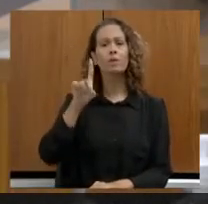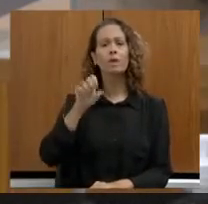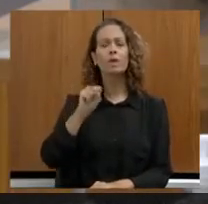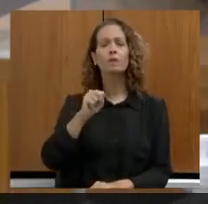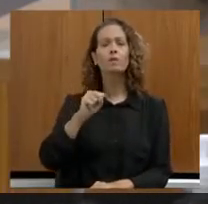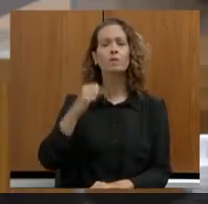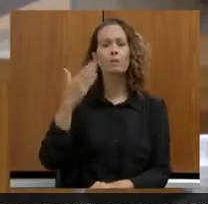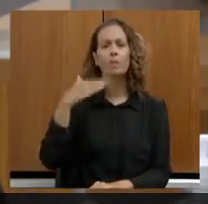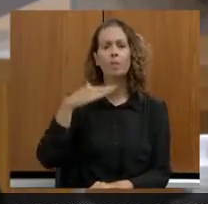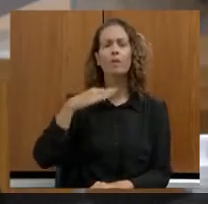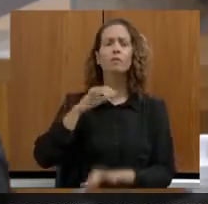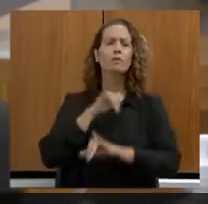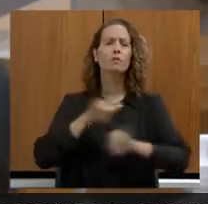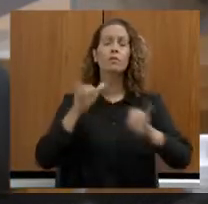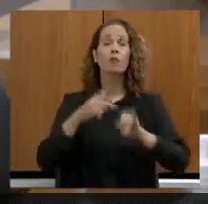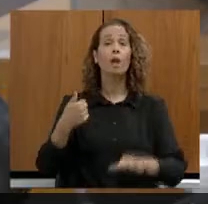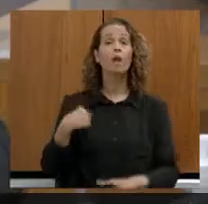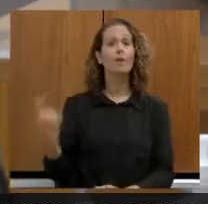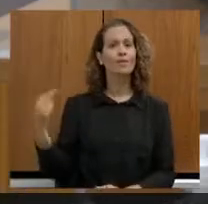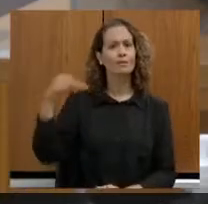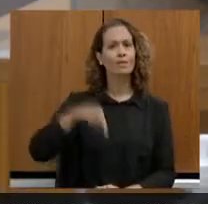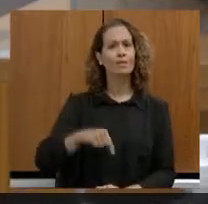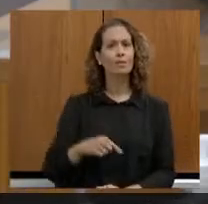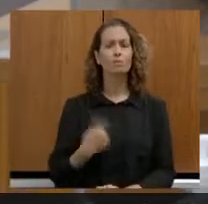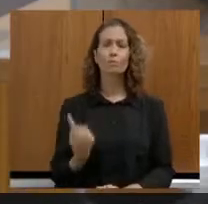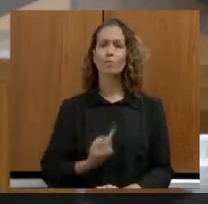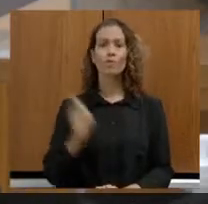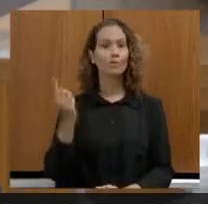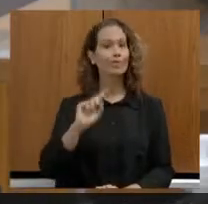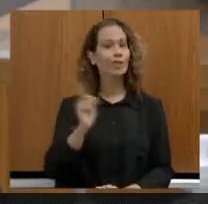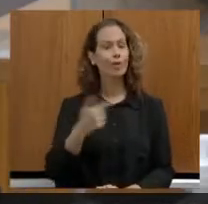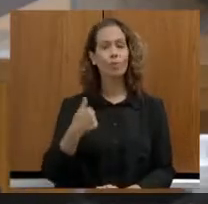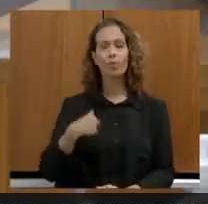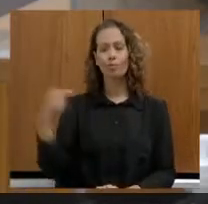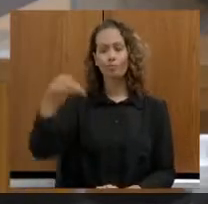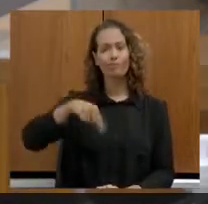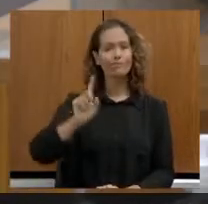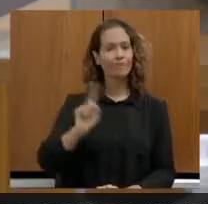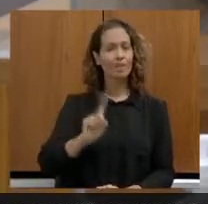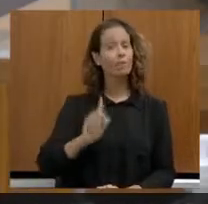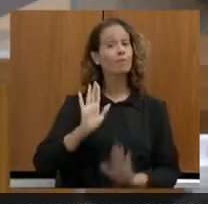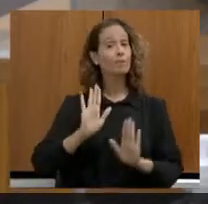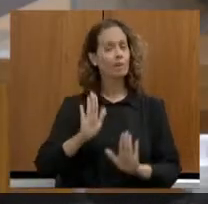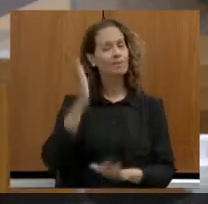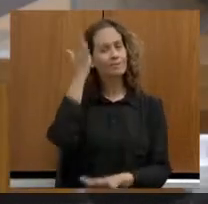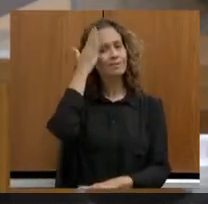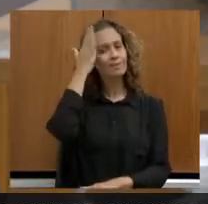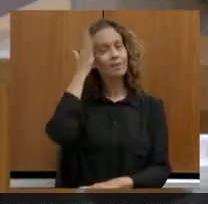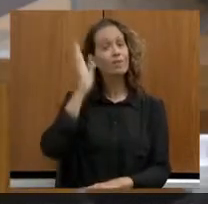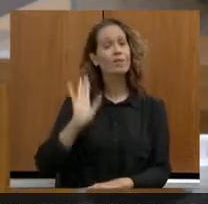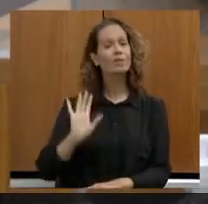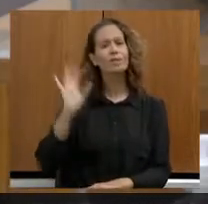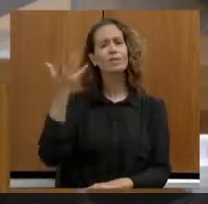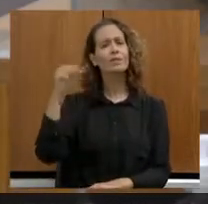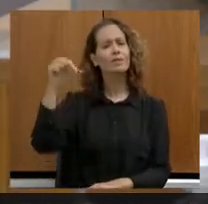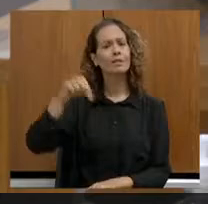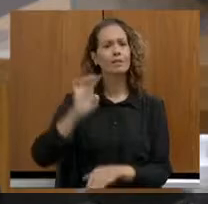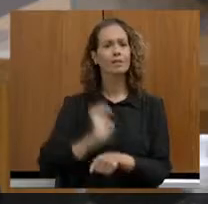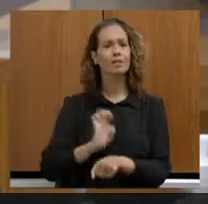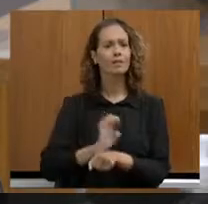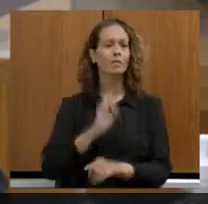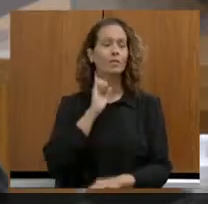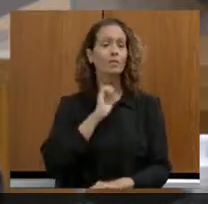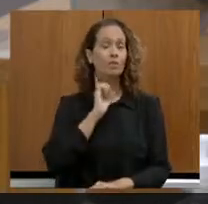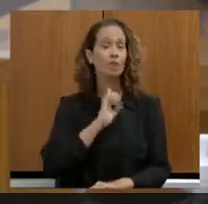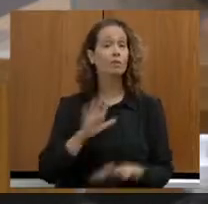dizer que ele estava aqui a gente não estava não Deputado eu não estava mas eu sei o que que aconteceu nesse estádio Minas Gerais